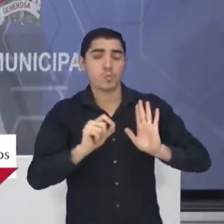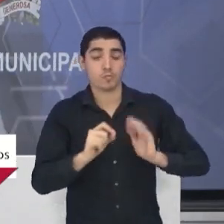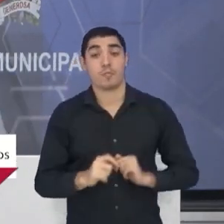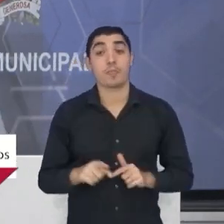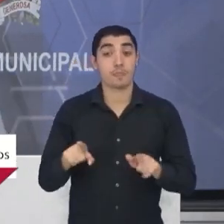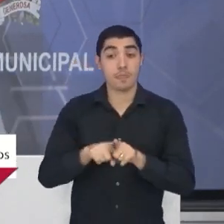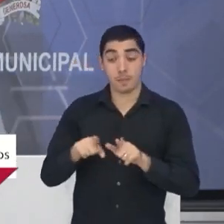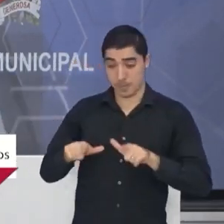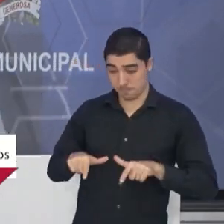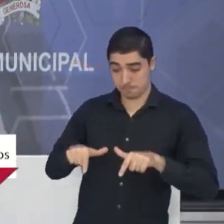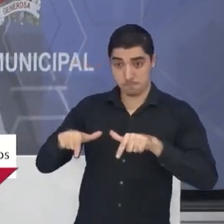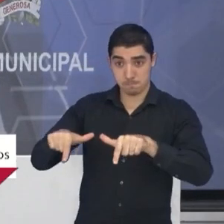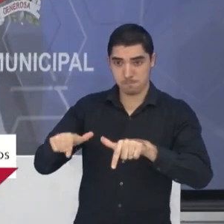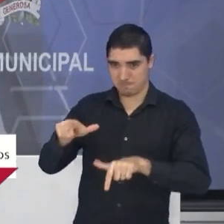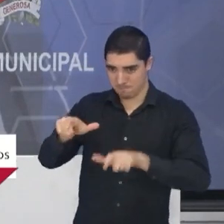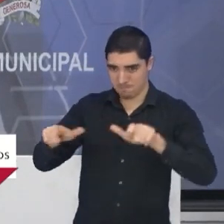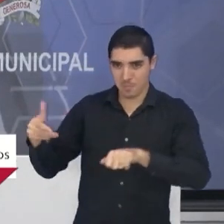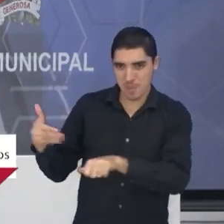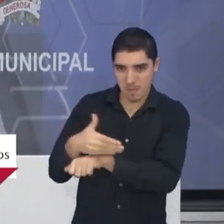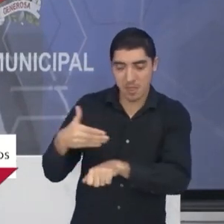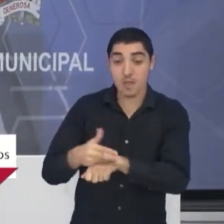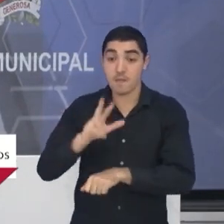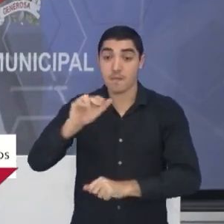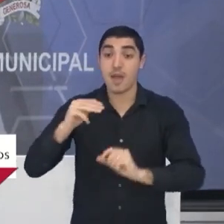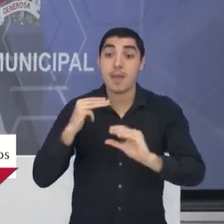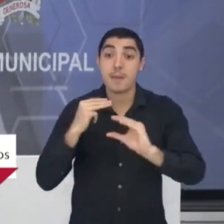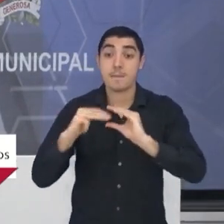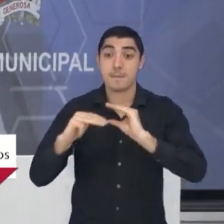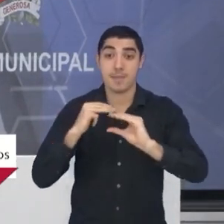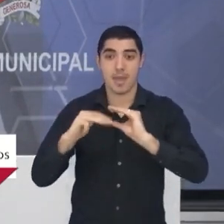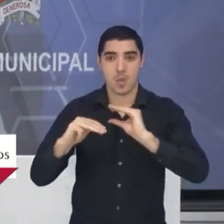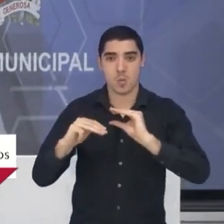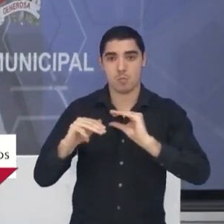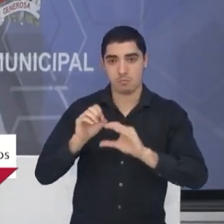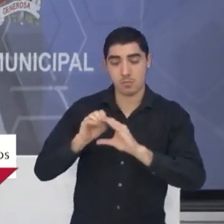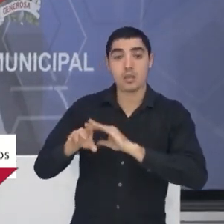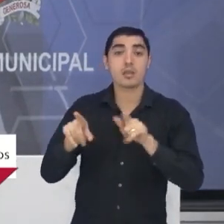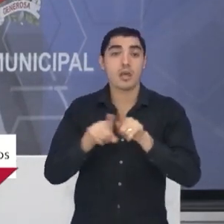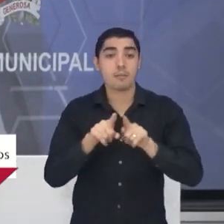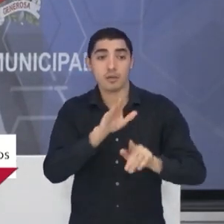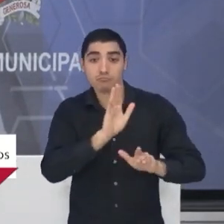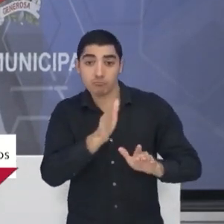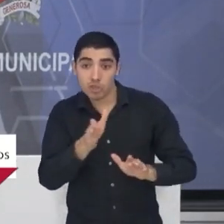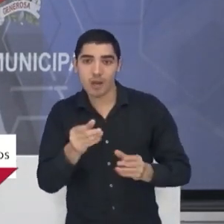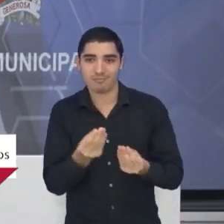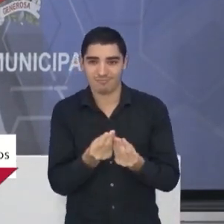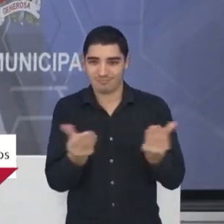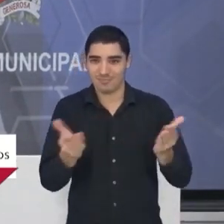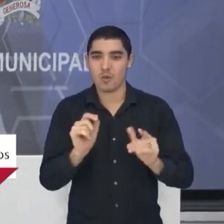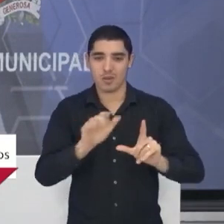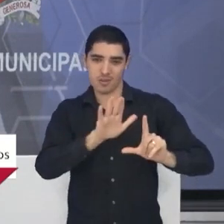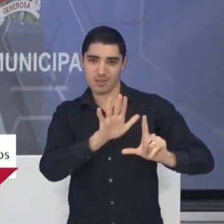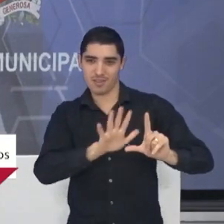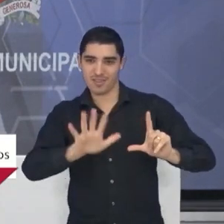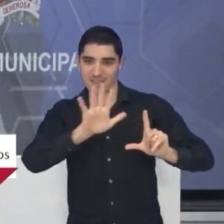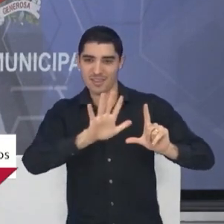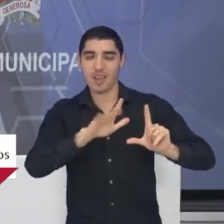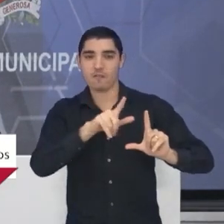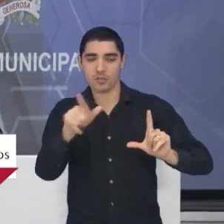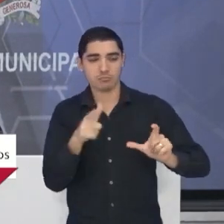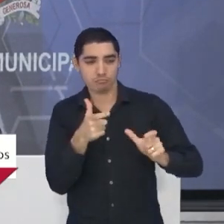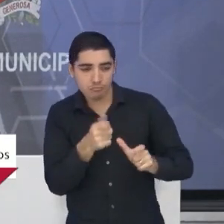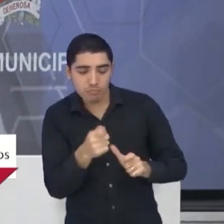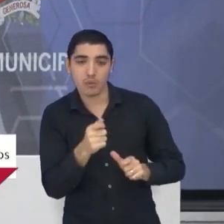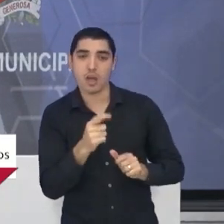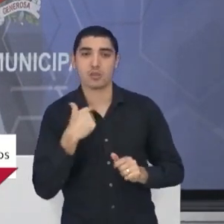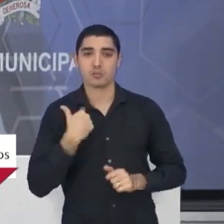vai ser enviado por e-mail para aqueles que registraram a presença pelo CR code entregue para cada um dos Senhores no momento do credenciamento e que também